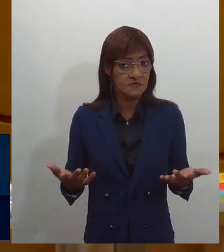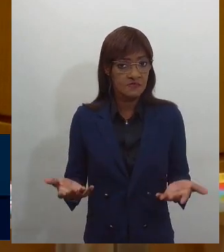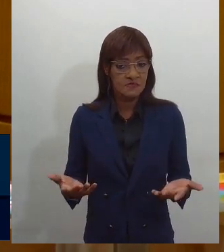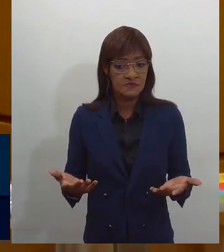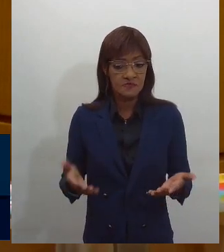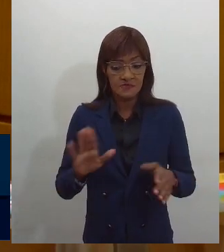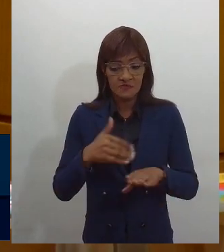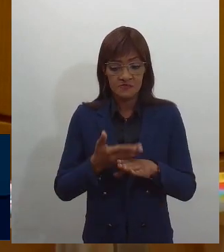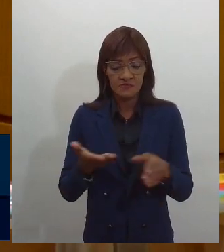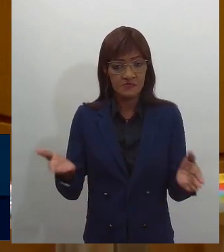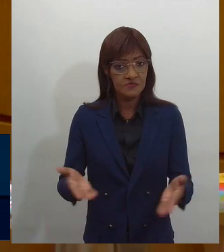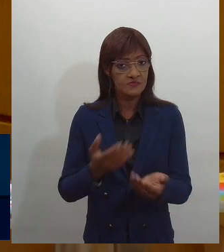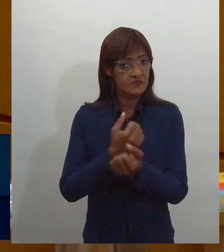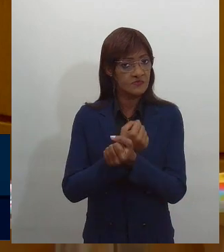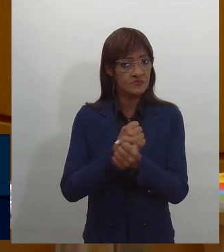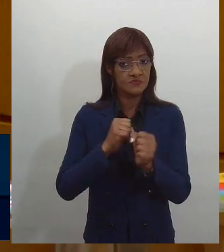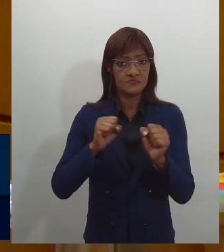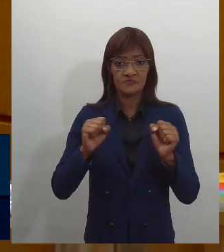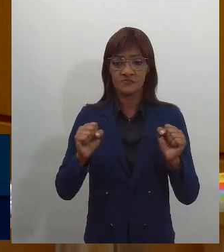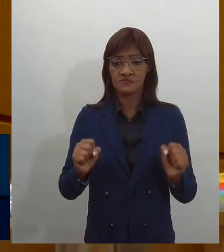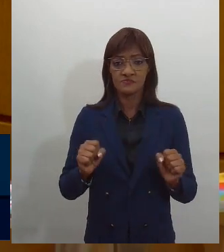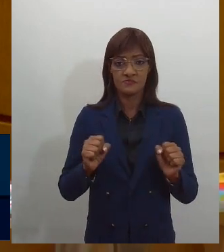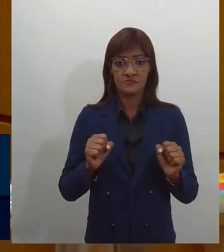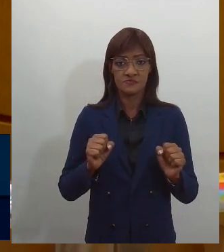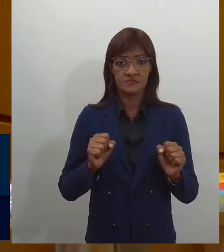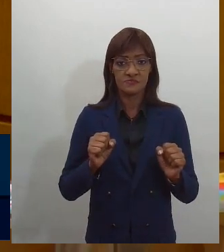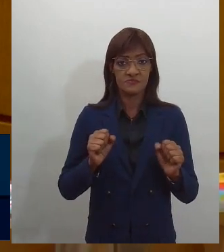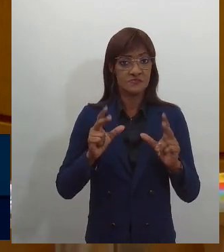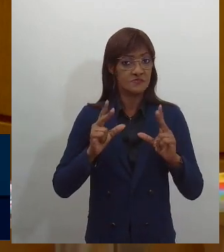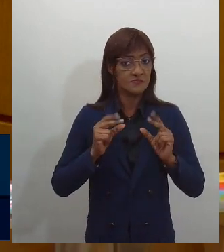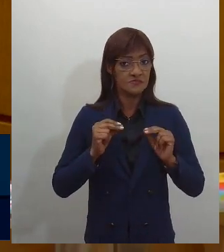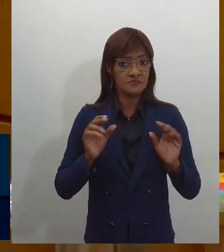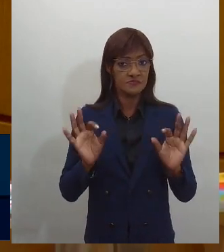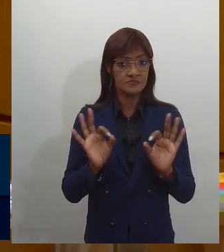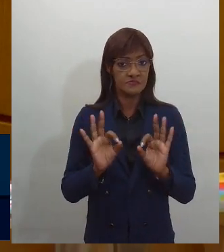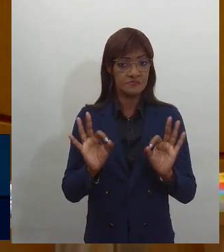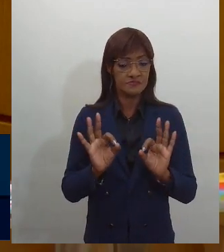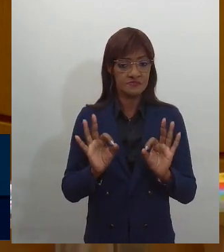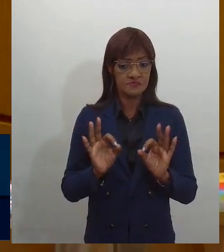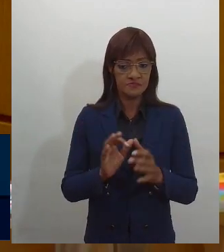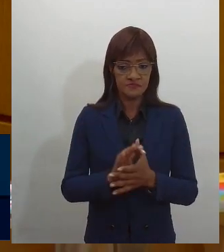não receberam. Ao invés de investir